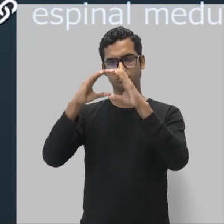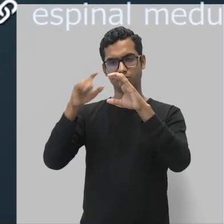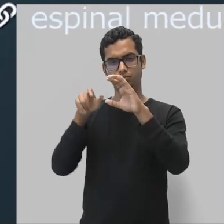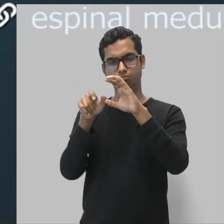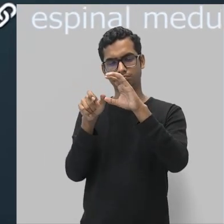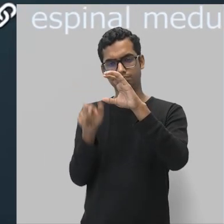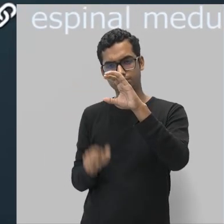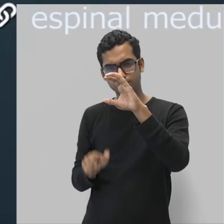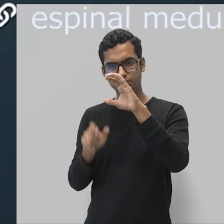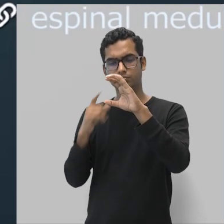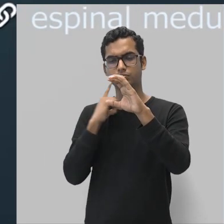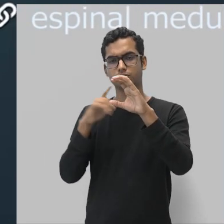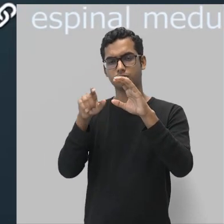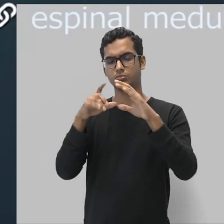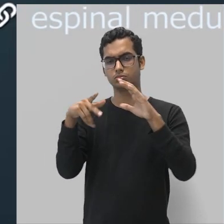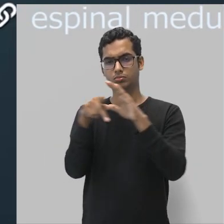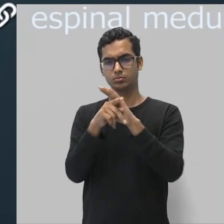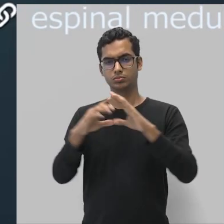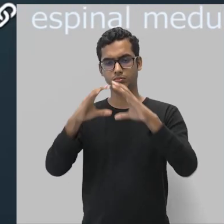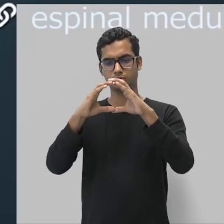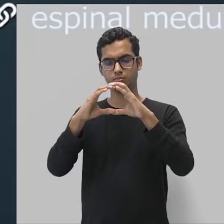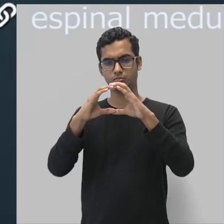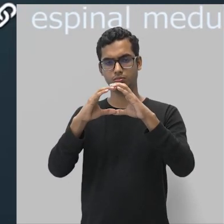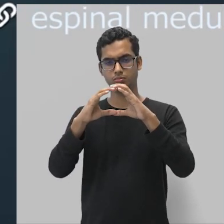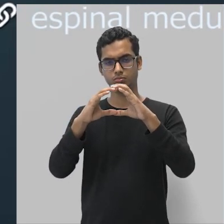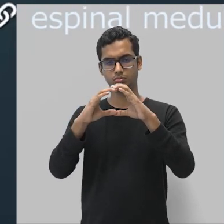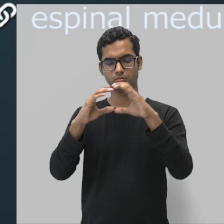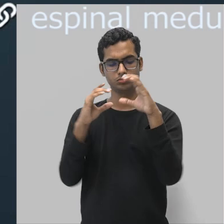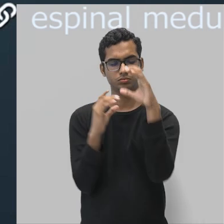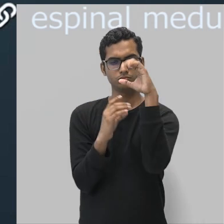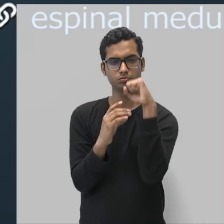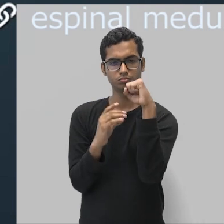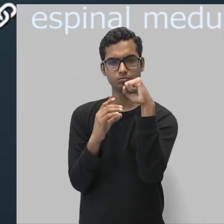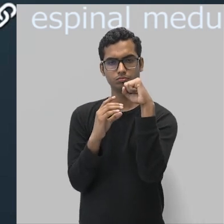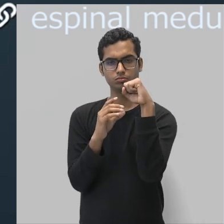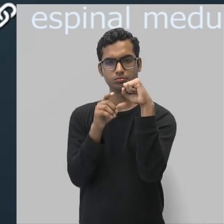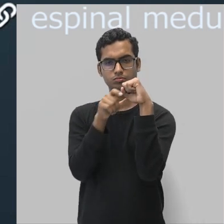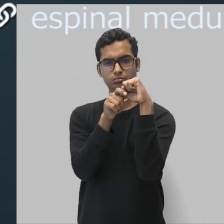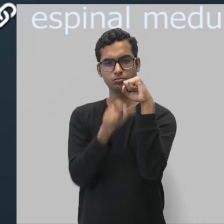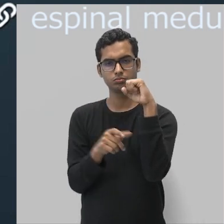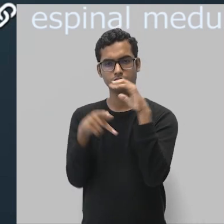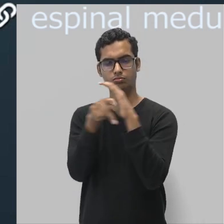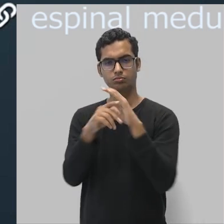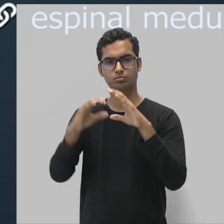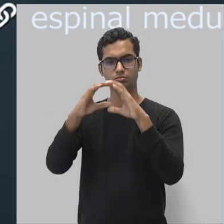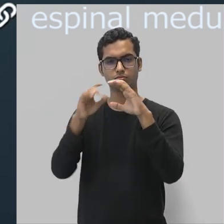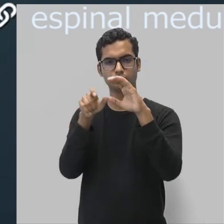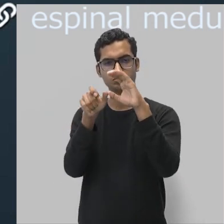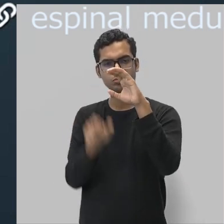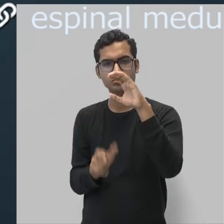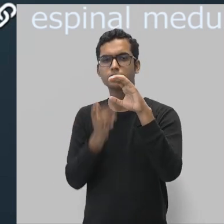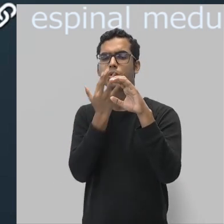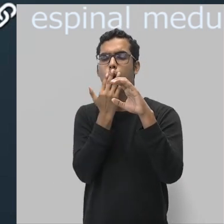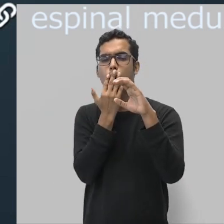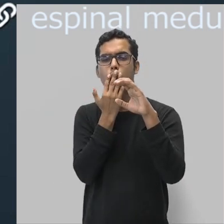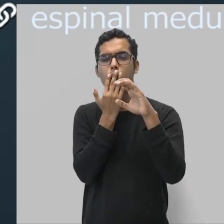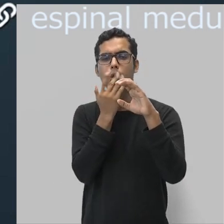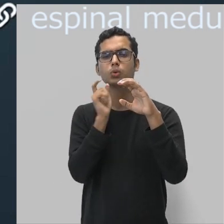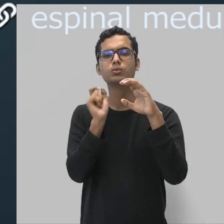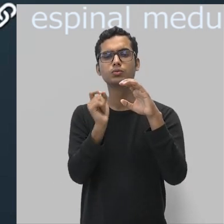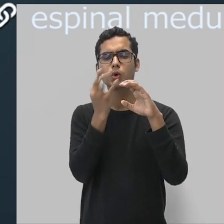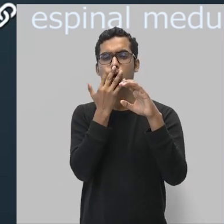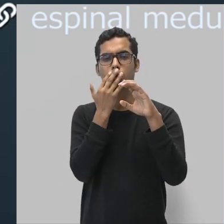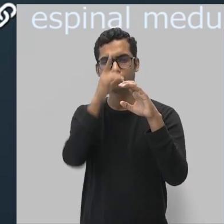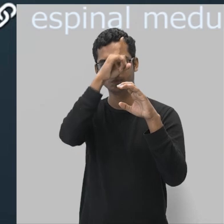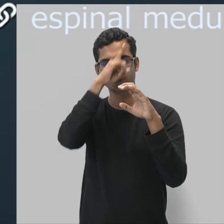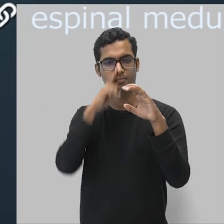está de perfil aí na coloração amarelada, né? Mais central, saindo direto do tubo